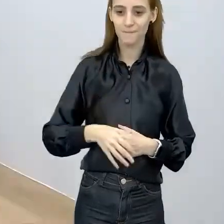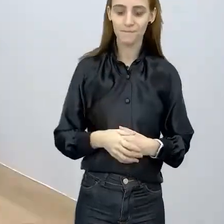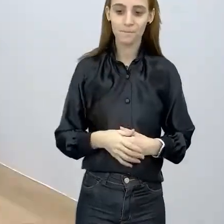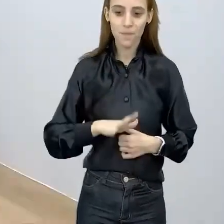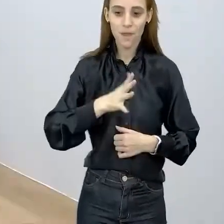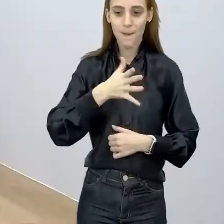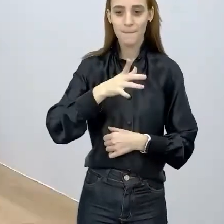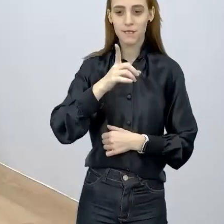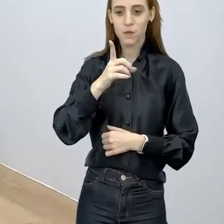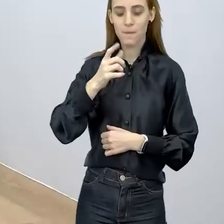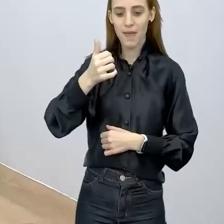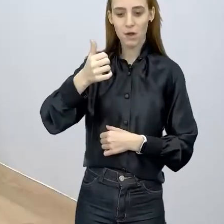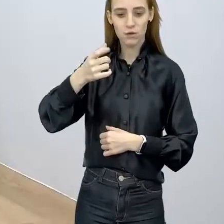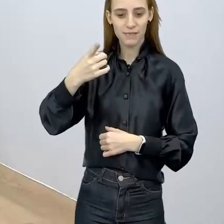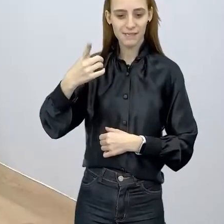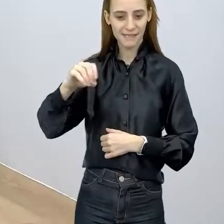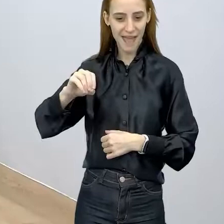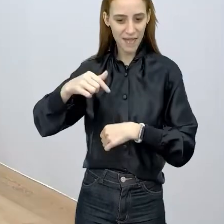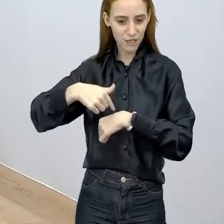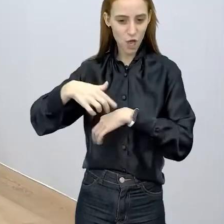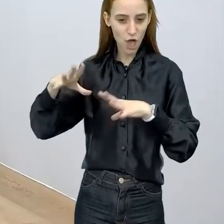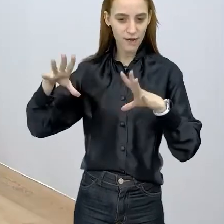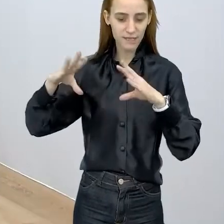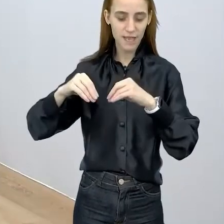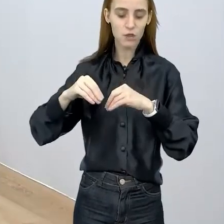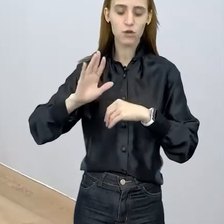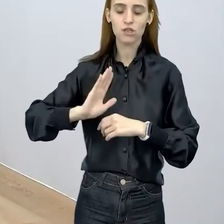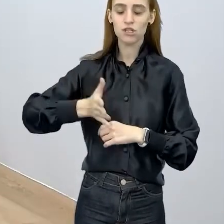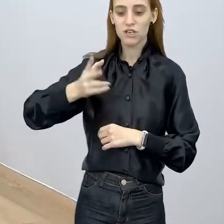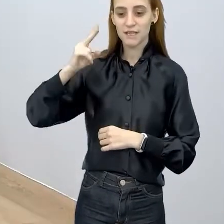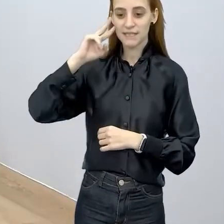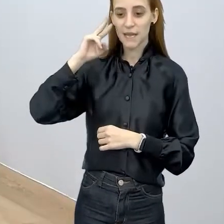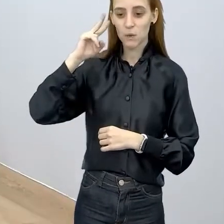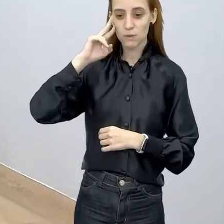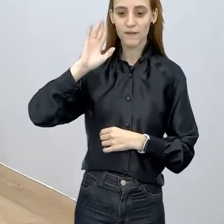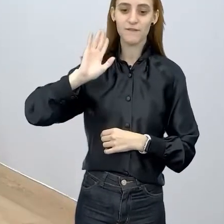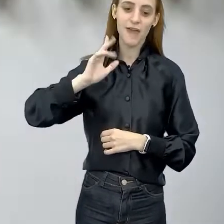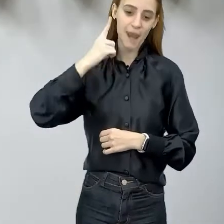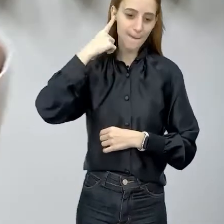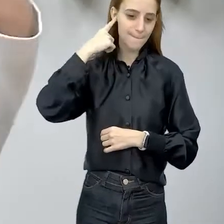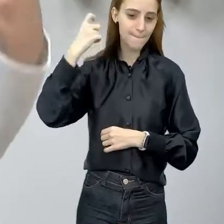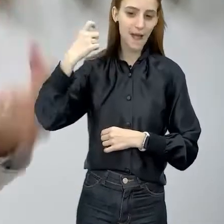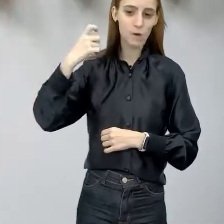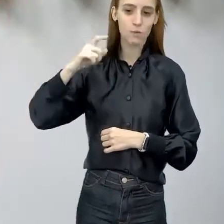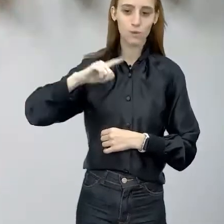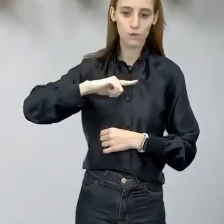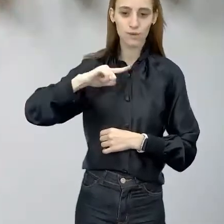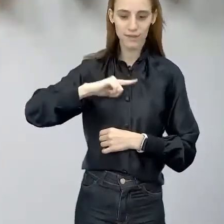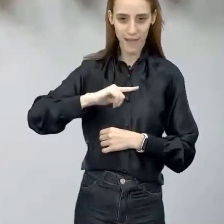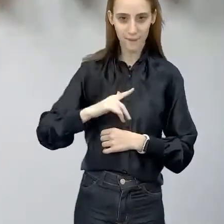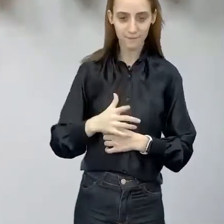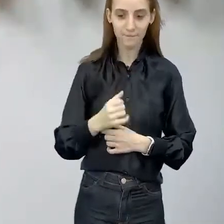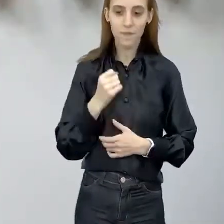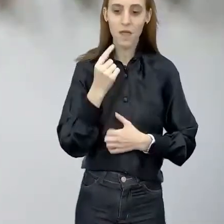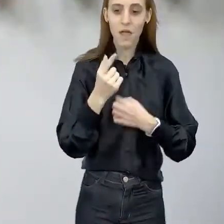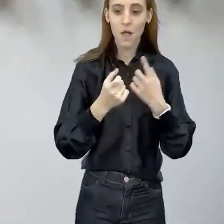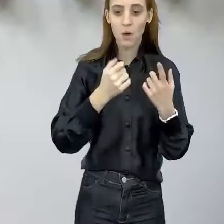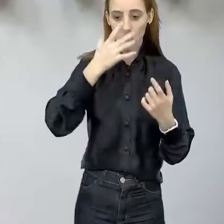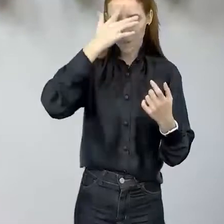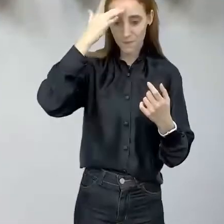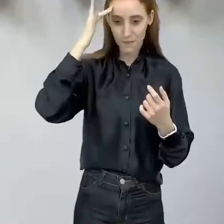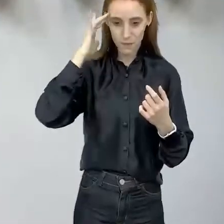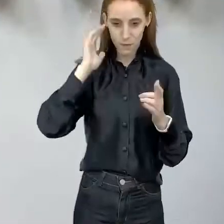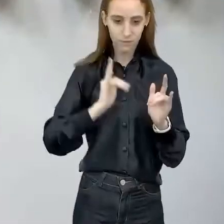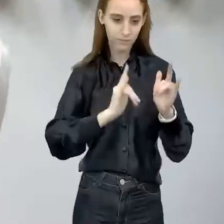10 horas da noite na segunda-feira, tem barulho. E aí o pessoal do condomínio começou a se